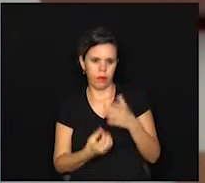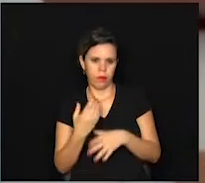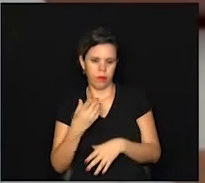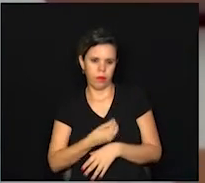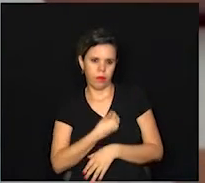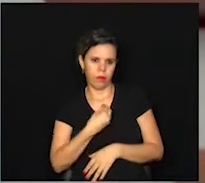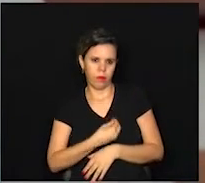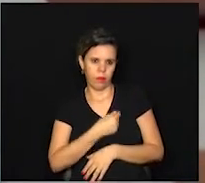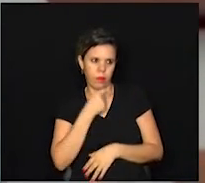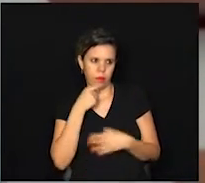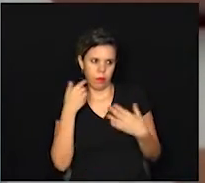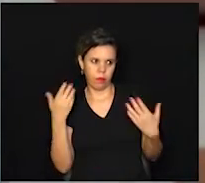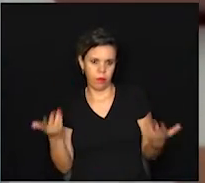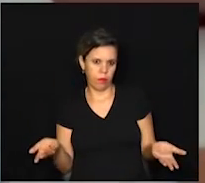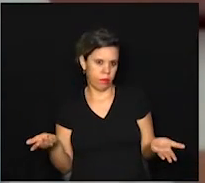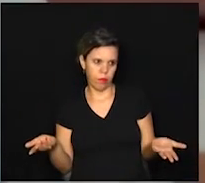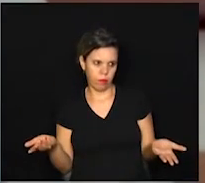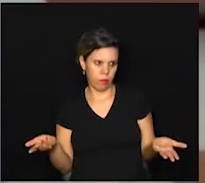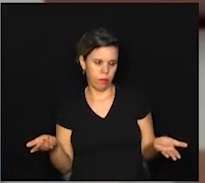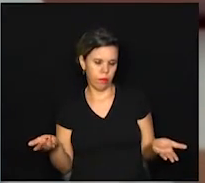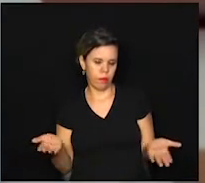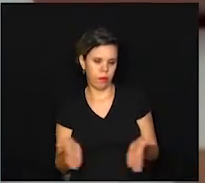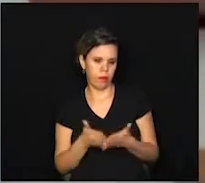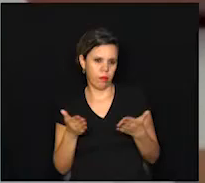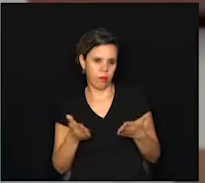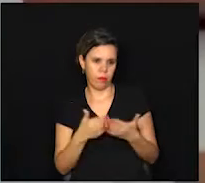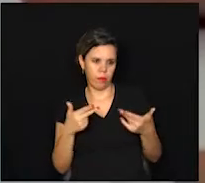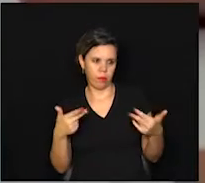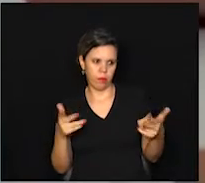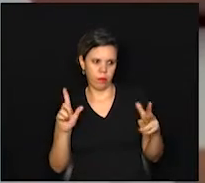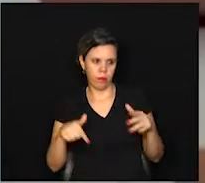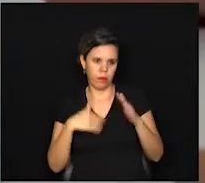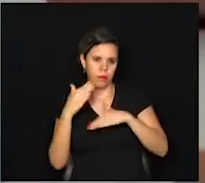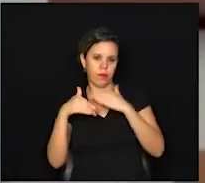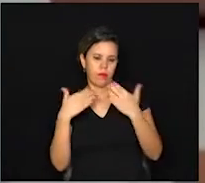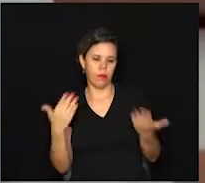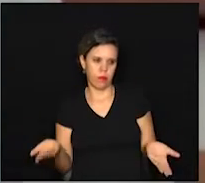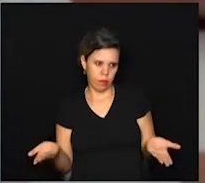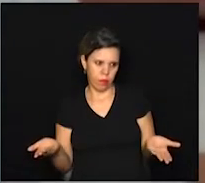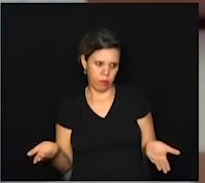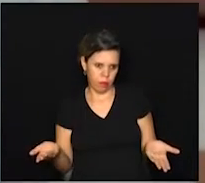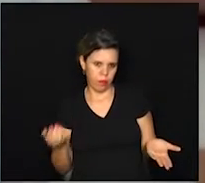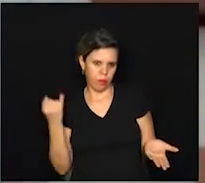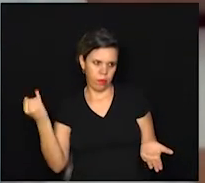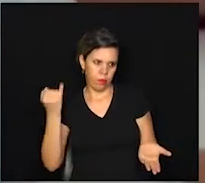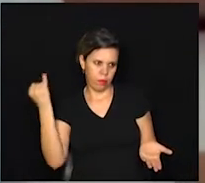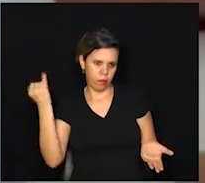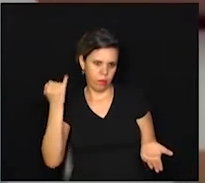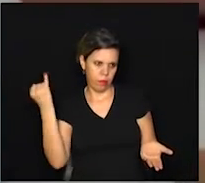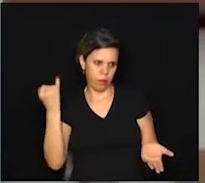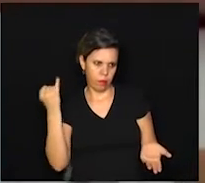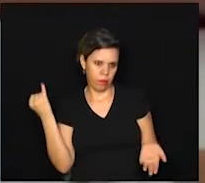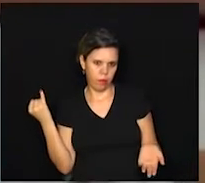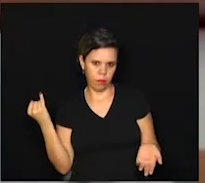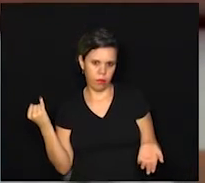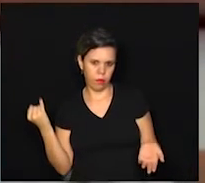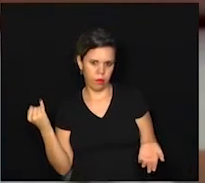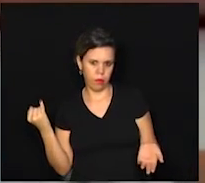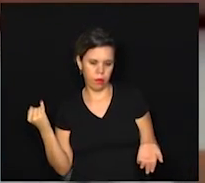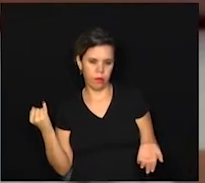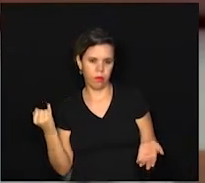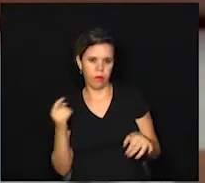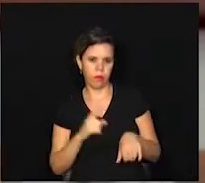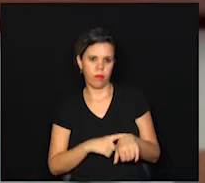ainda vive, né, de extrema desigualdade e tudo, mas foram avanços consideráveis e muito importantes. E, em